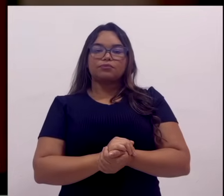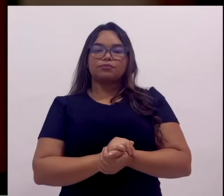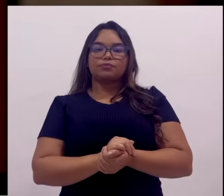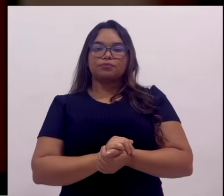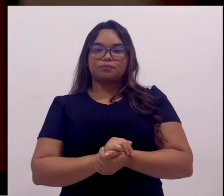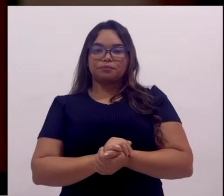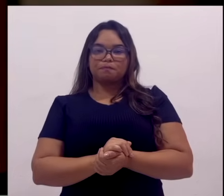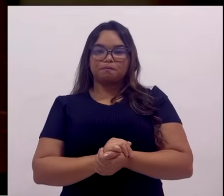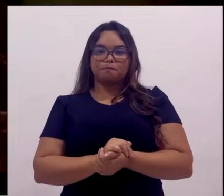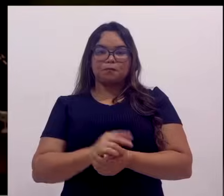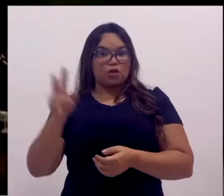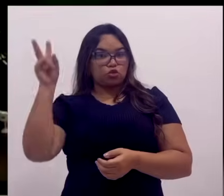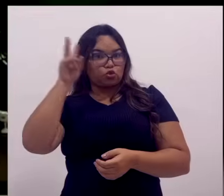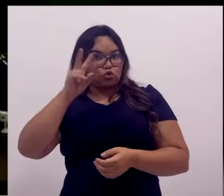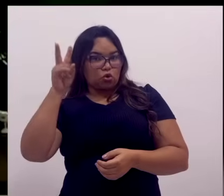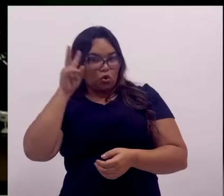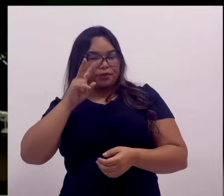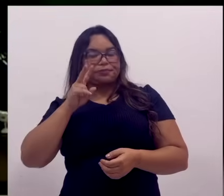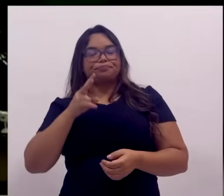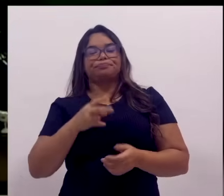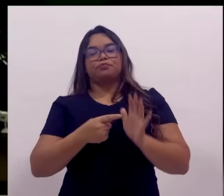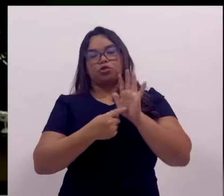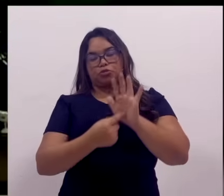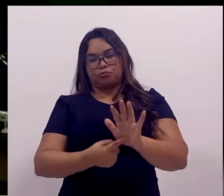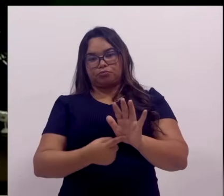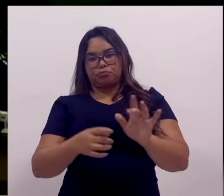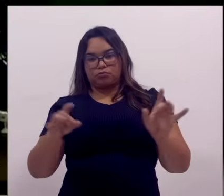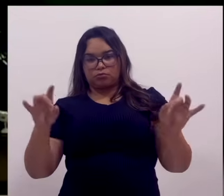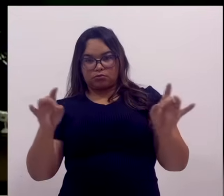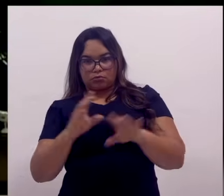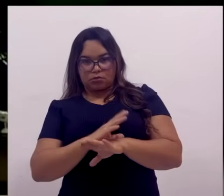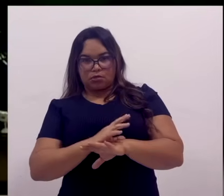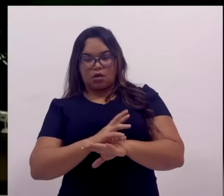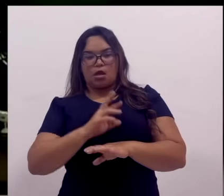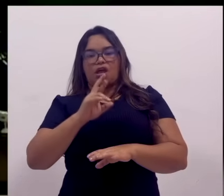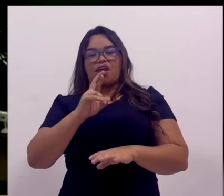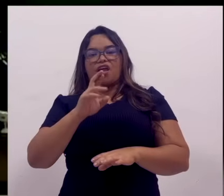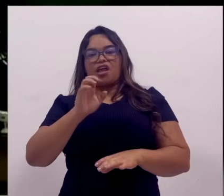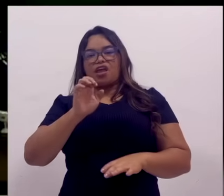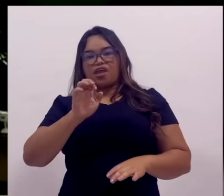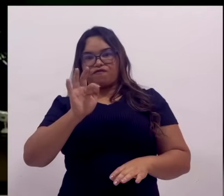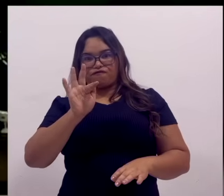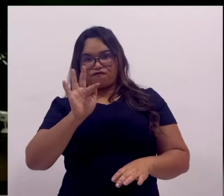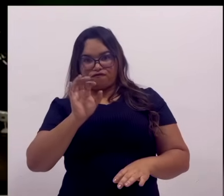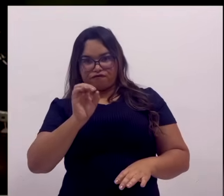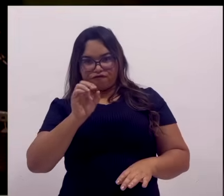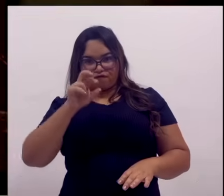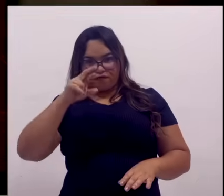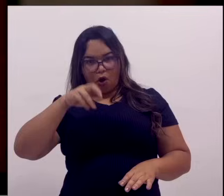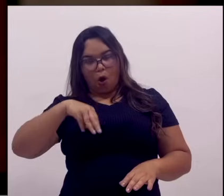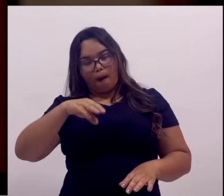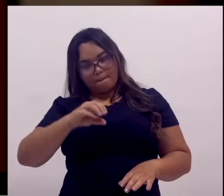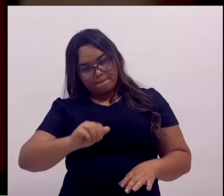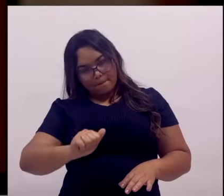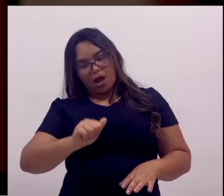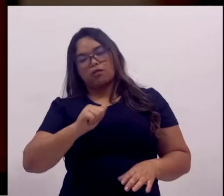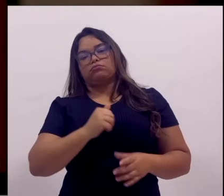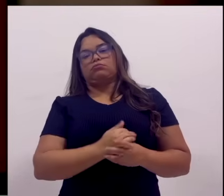interessante porque depois que a reforma se completou, aí a missão mundial começou. Carey foi para a